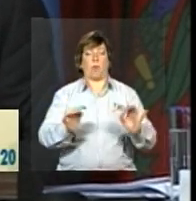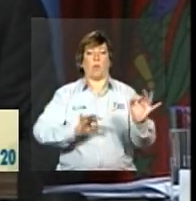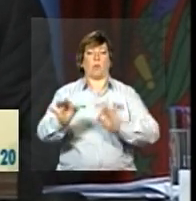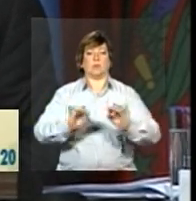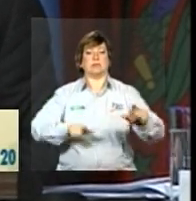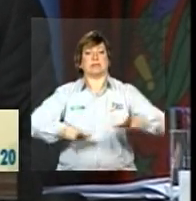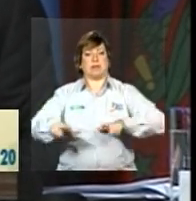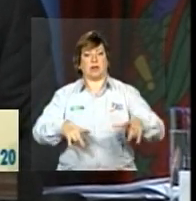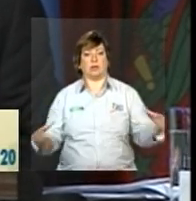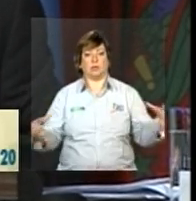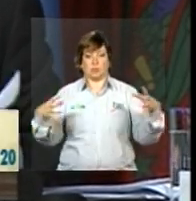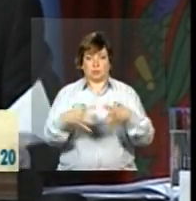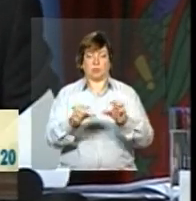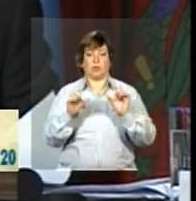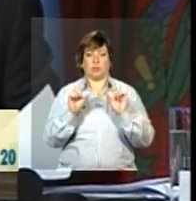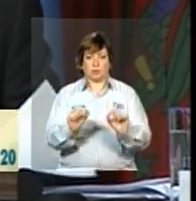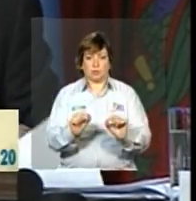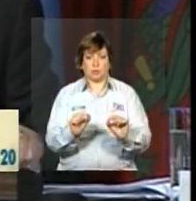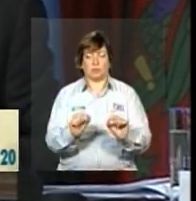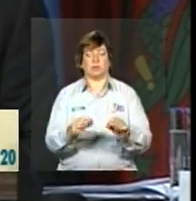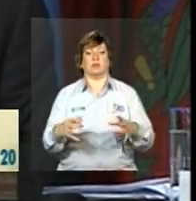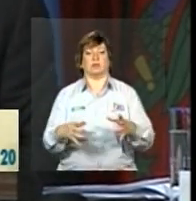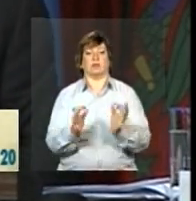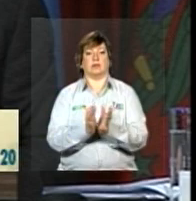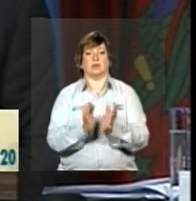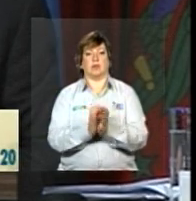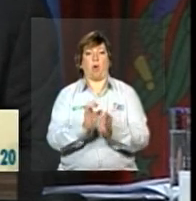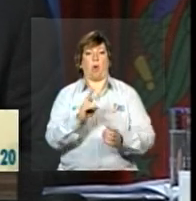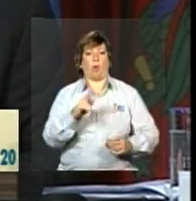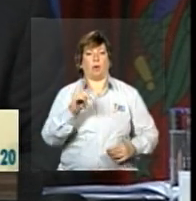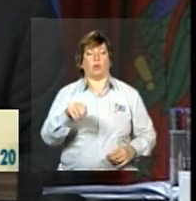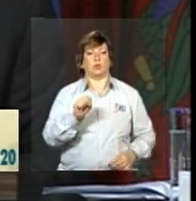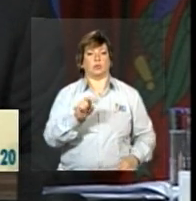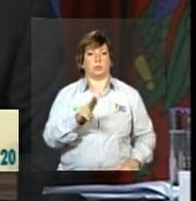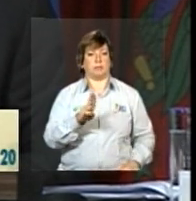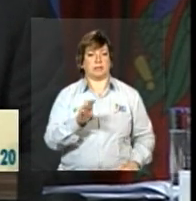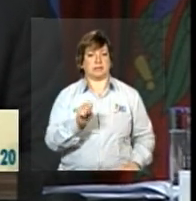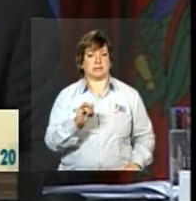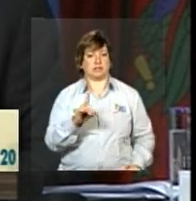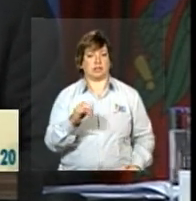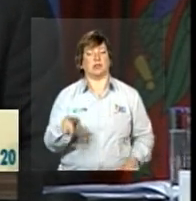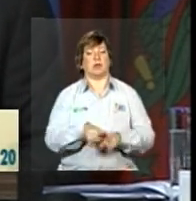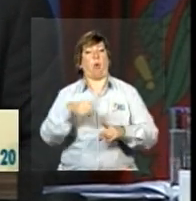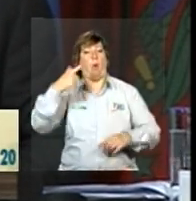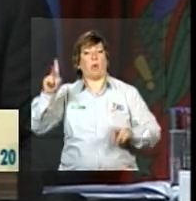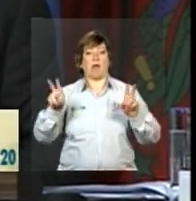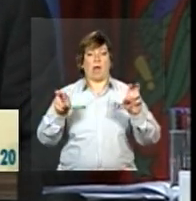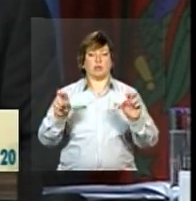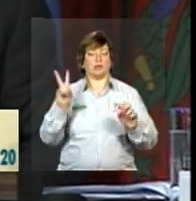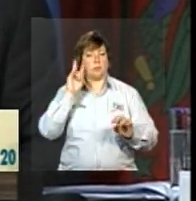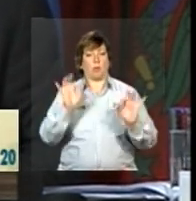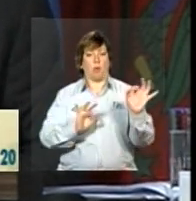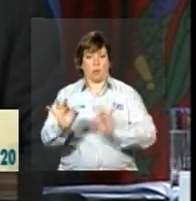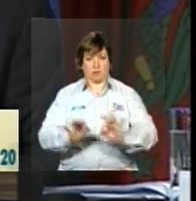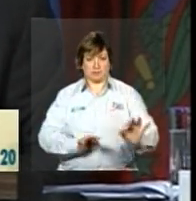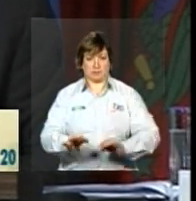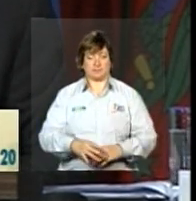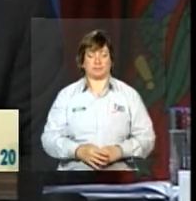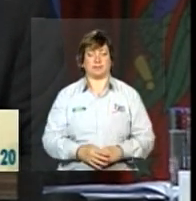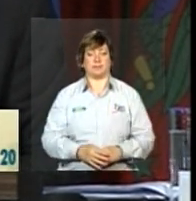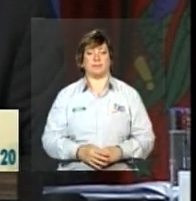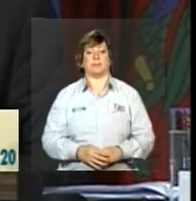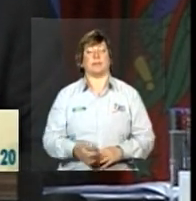Trabalho, incluindo o estabelecimento de órgãos subsidiários e outros assuntos organizacionais.